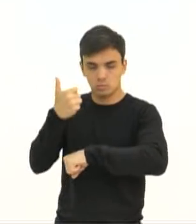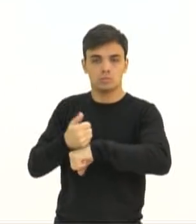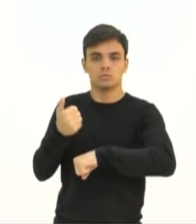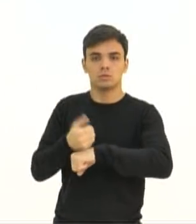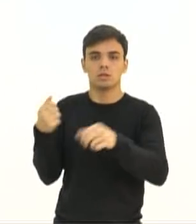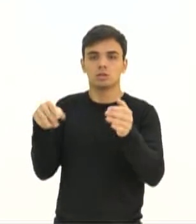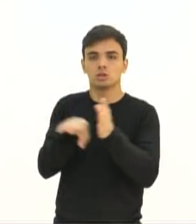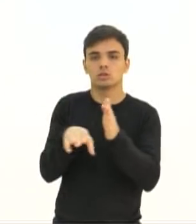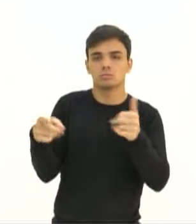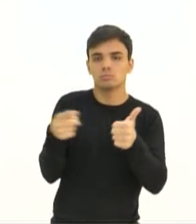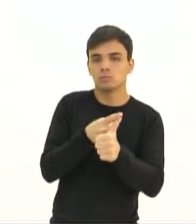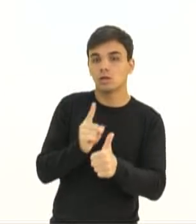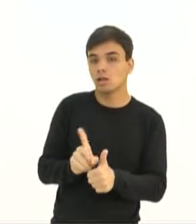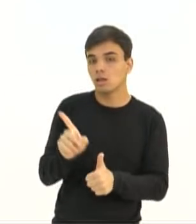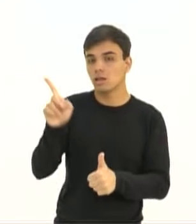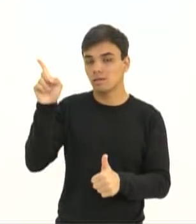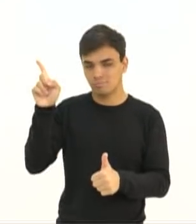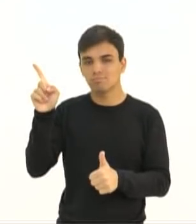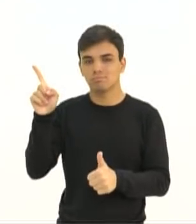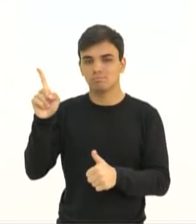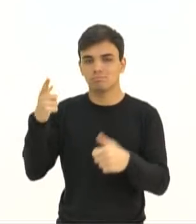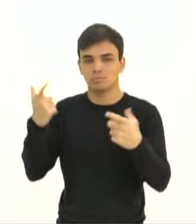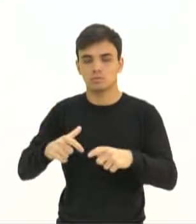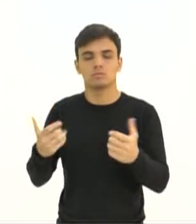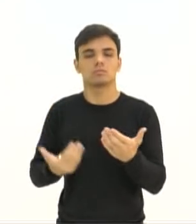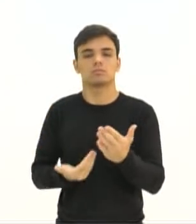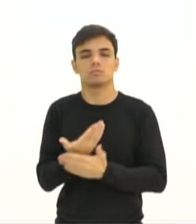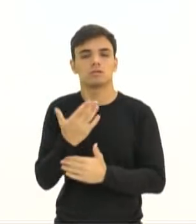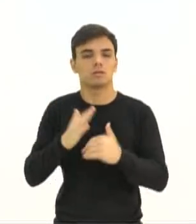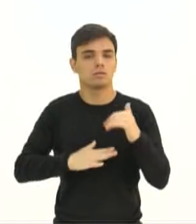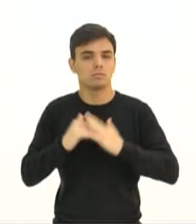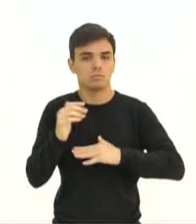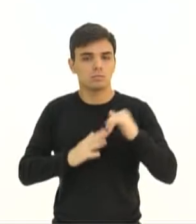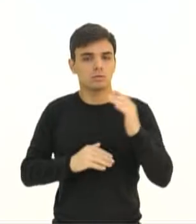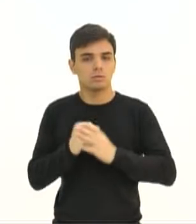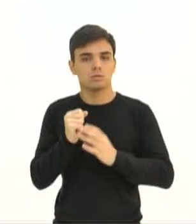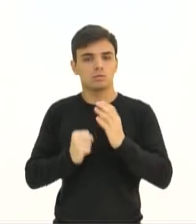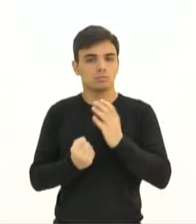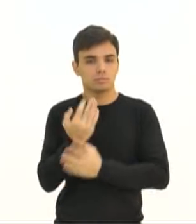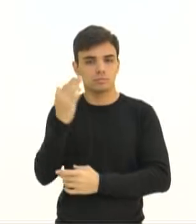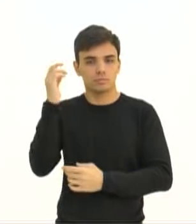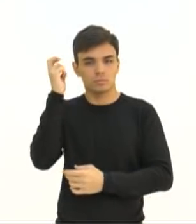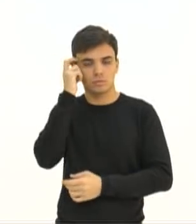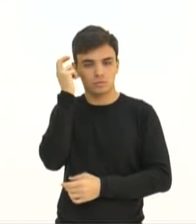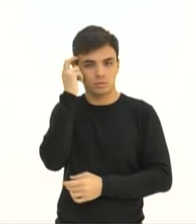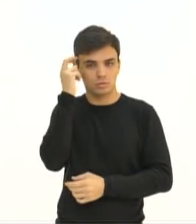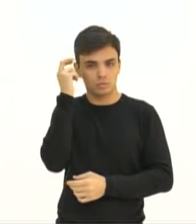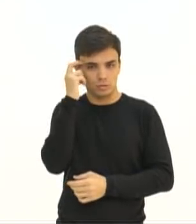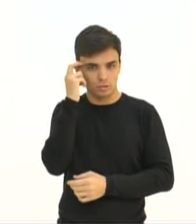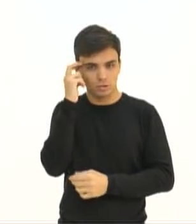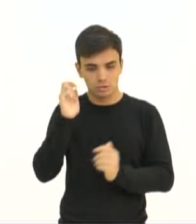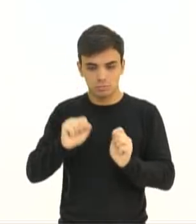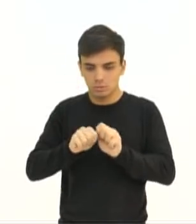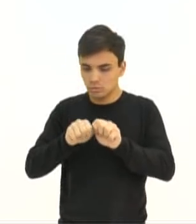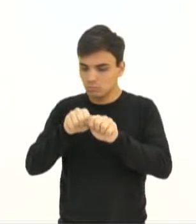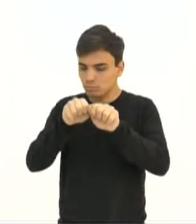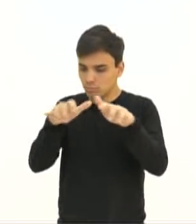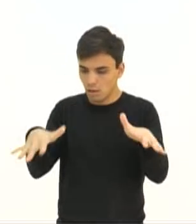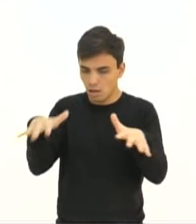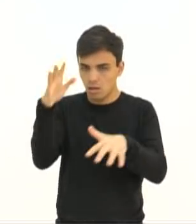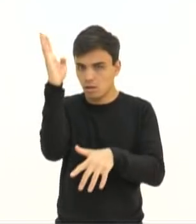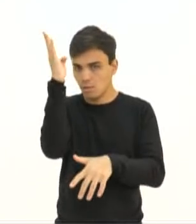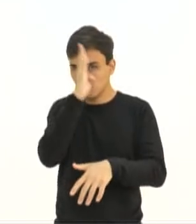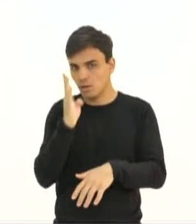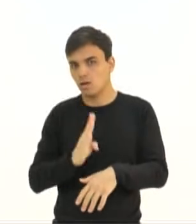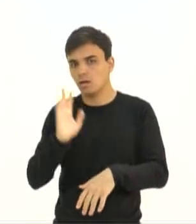uma construção do que hoje nós chamamos de cultura brasileira, que depois se espalha e se difunde por todas as partes do Brasil,